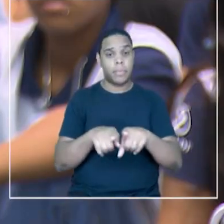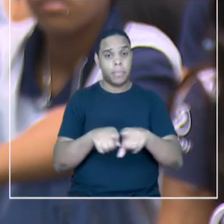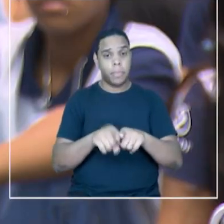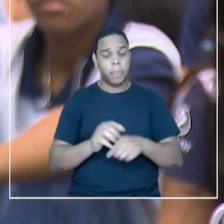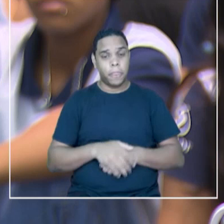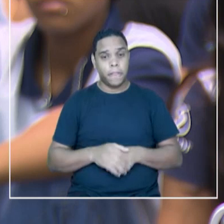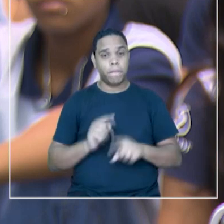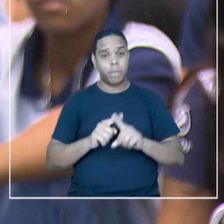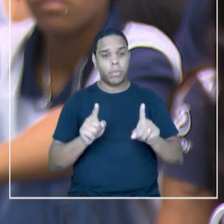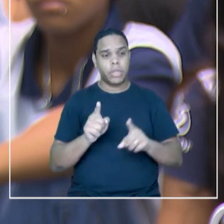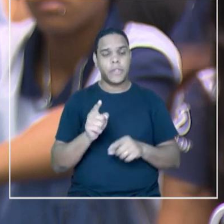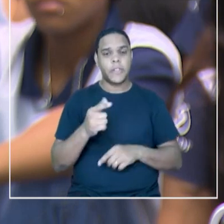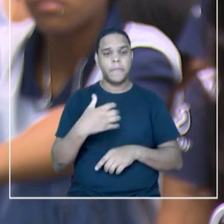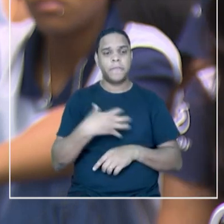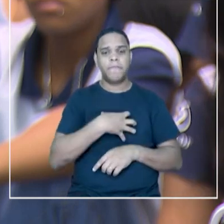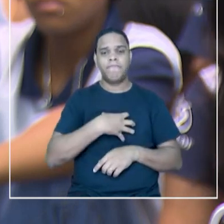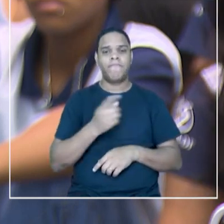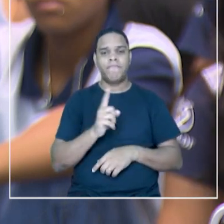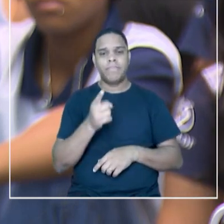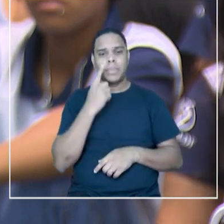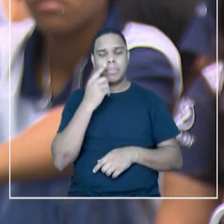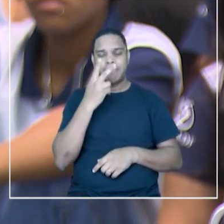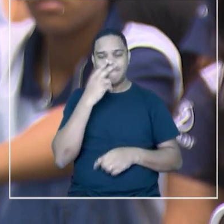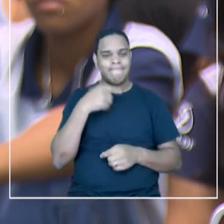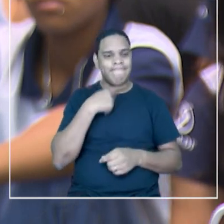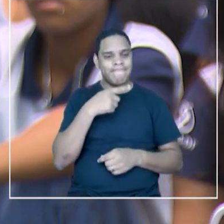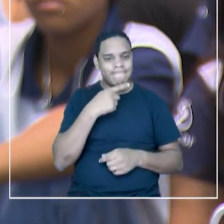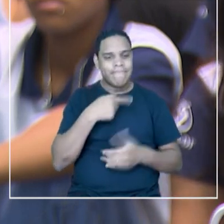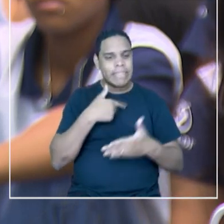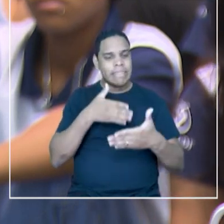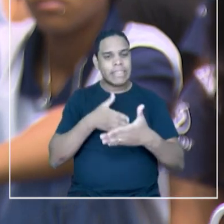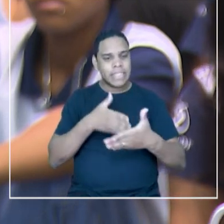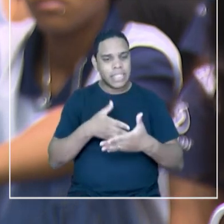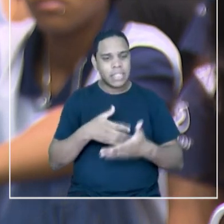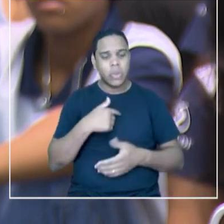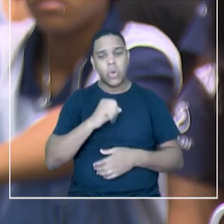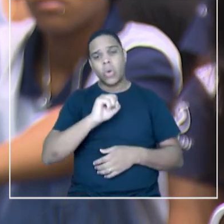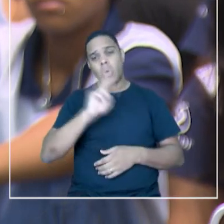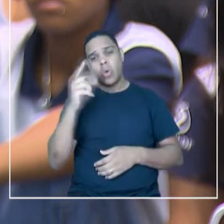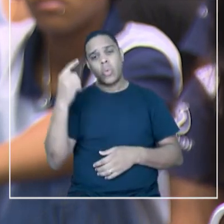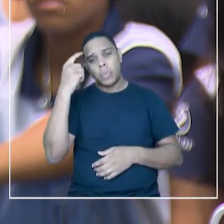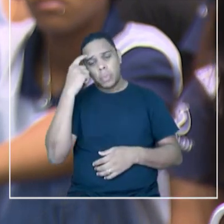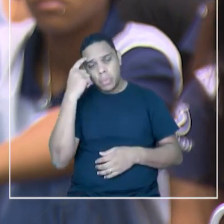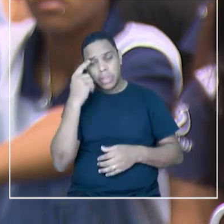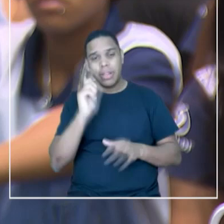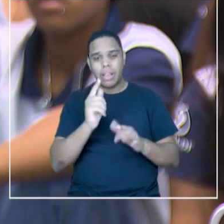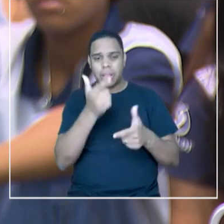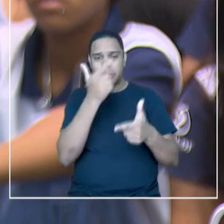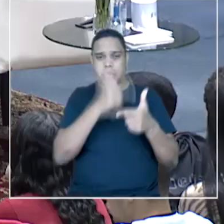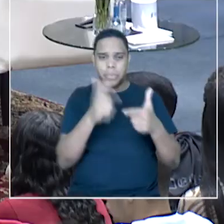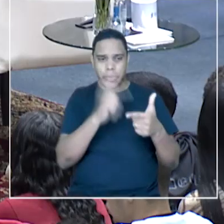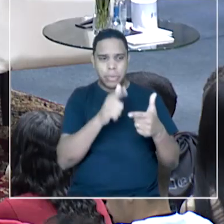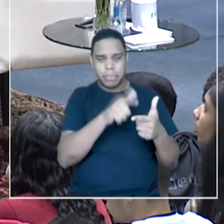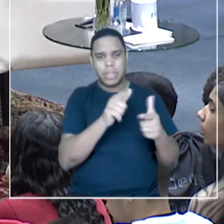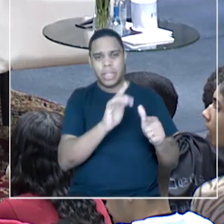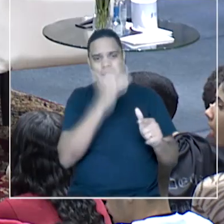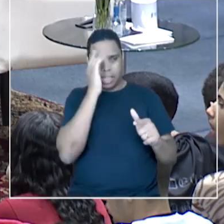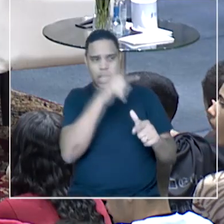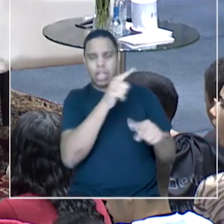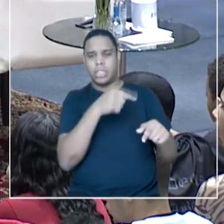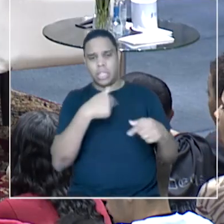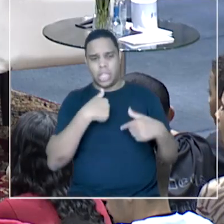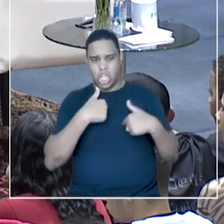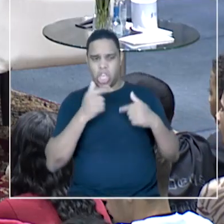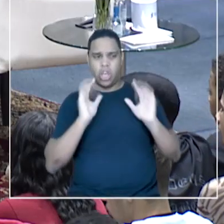ou se sentem impotentes ou acham que isso é um problema para outra pessoa resolver, não para